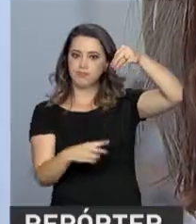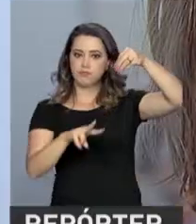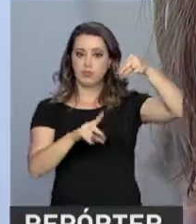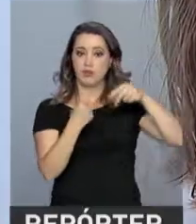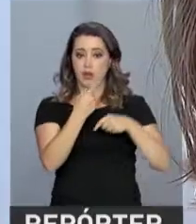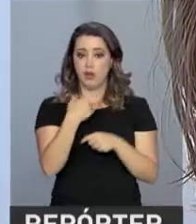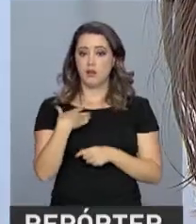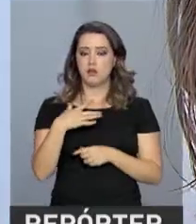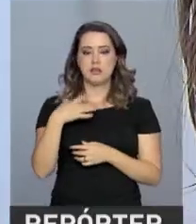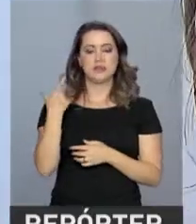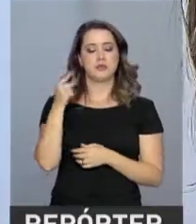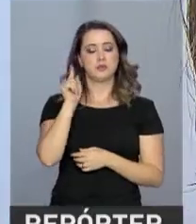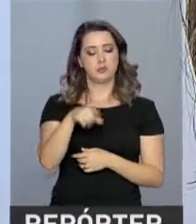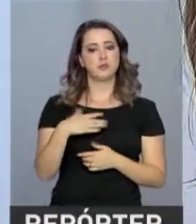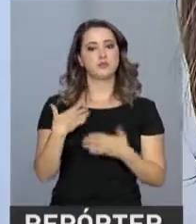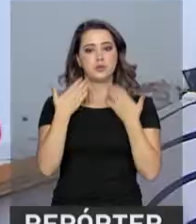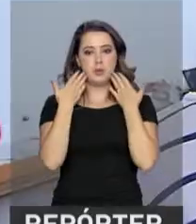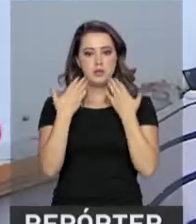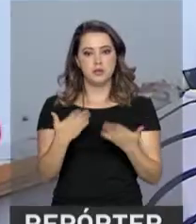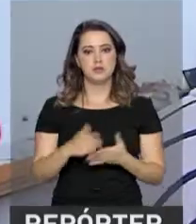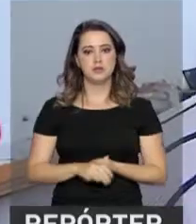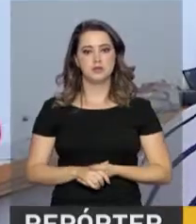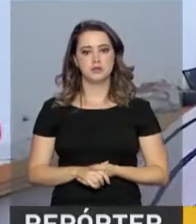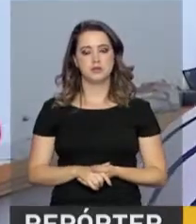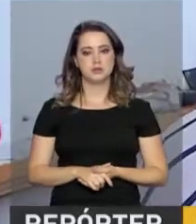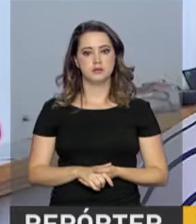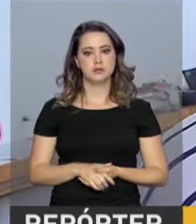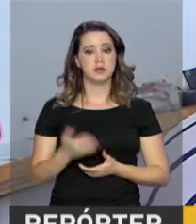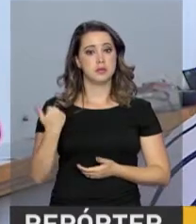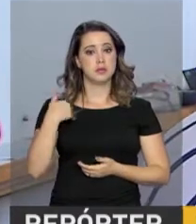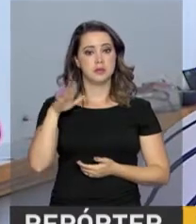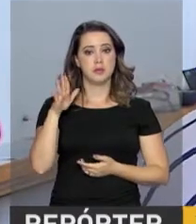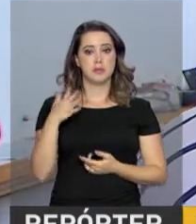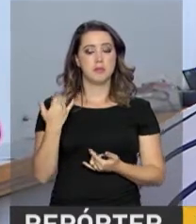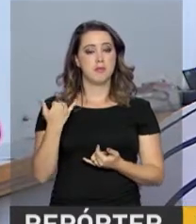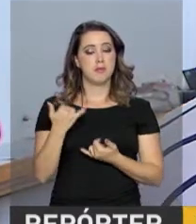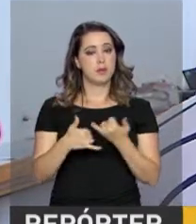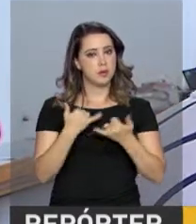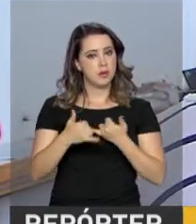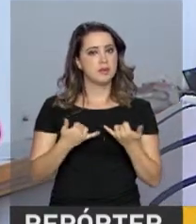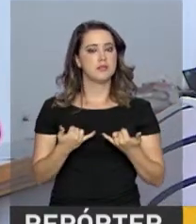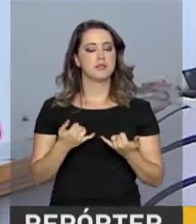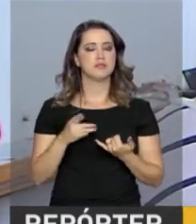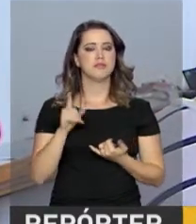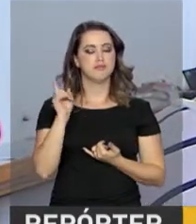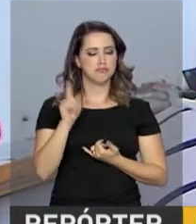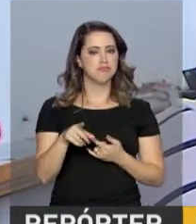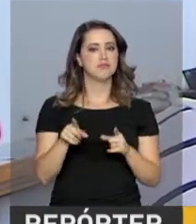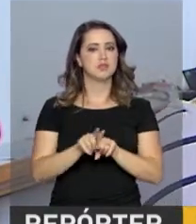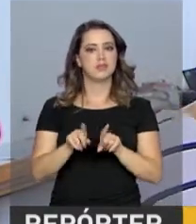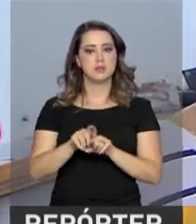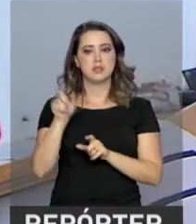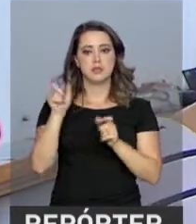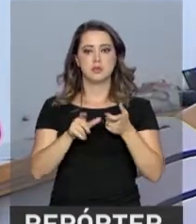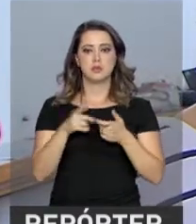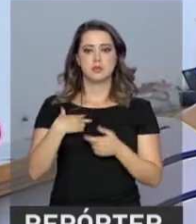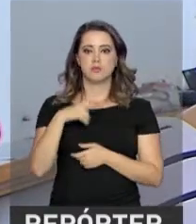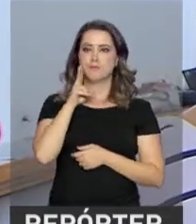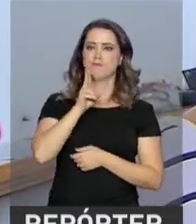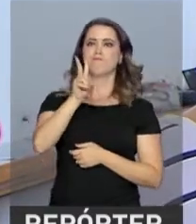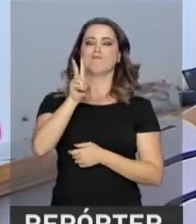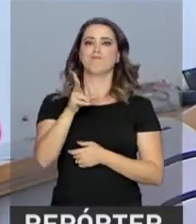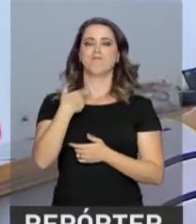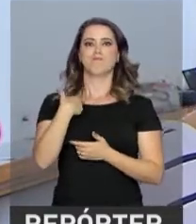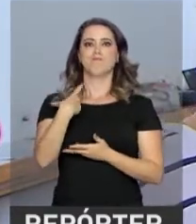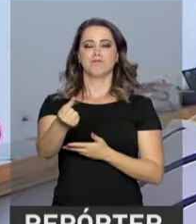especialista em acrobacias aéreas é mais do que entretenimento é também fazer com que as pessoas saiam momento ele da